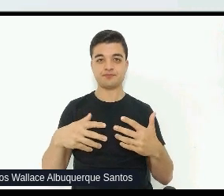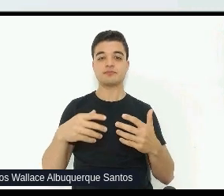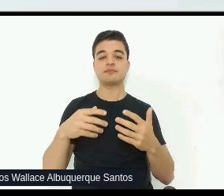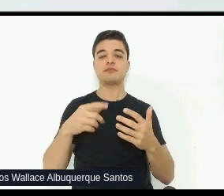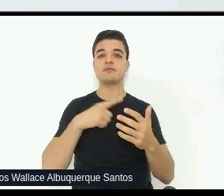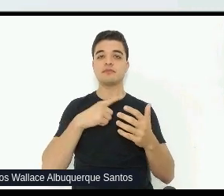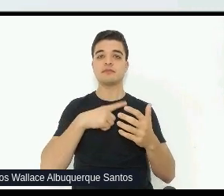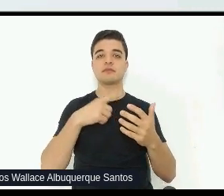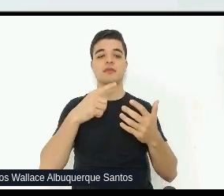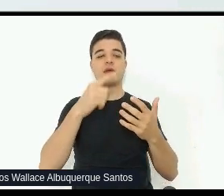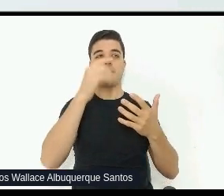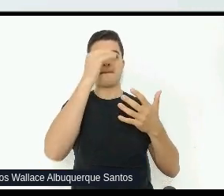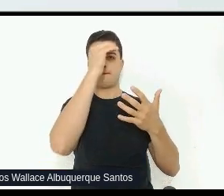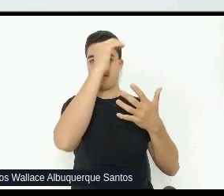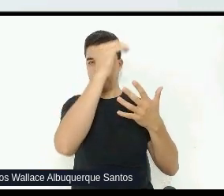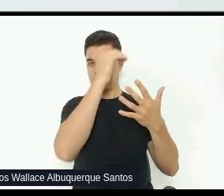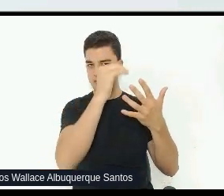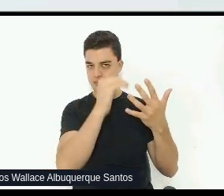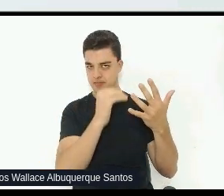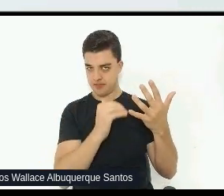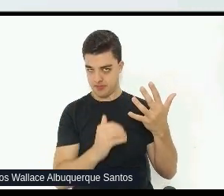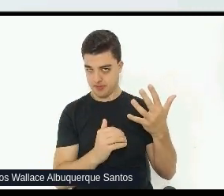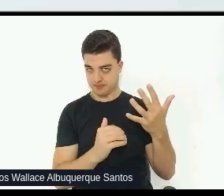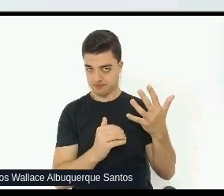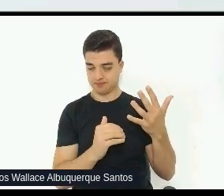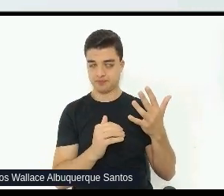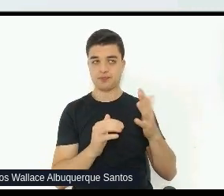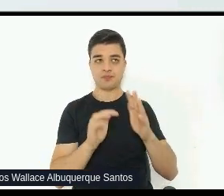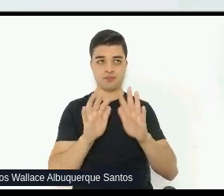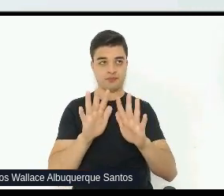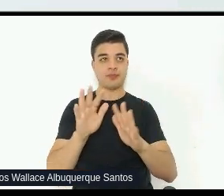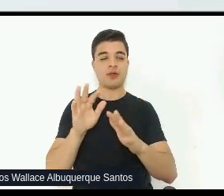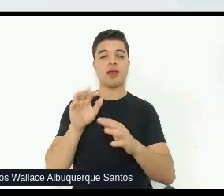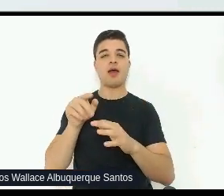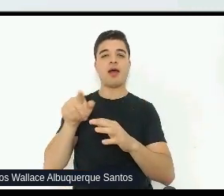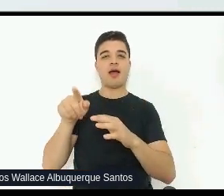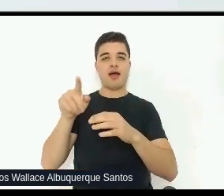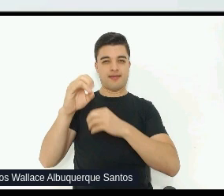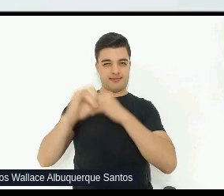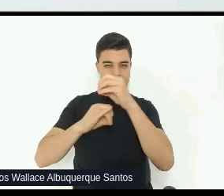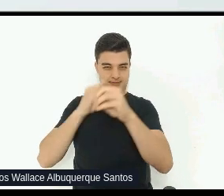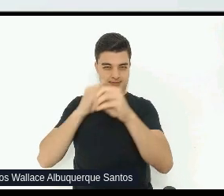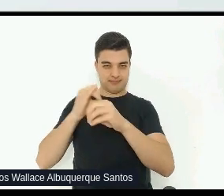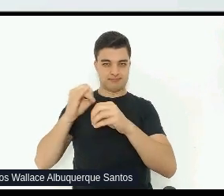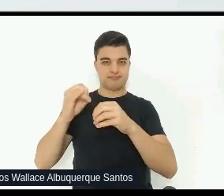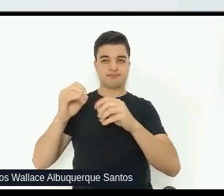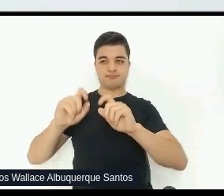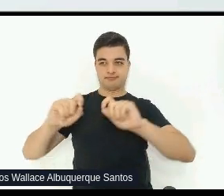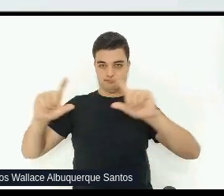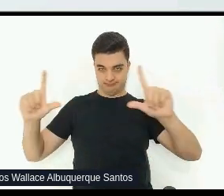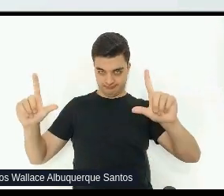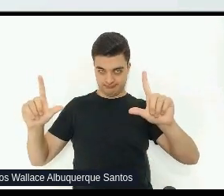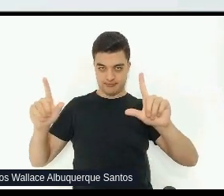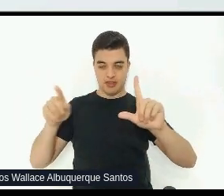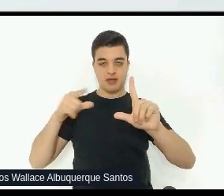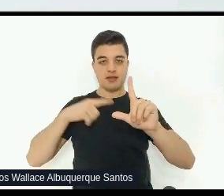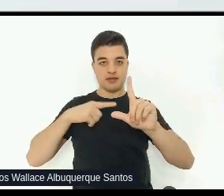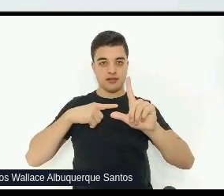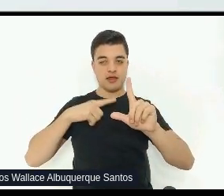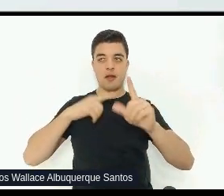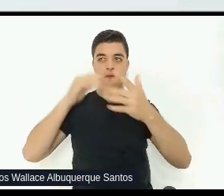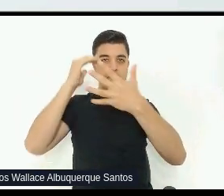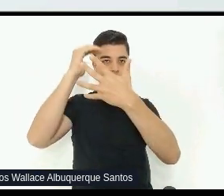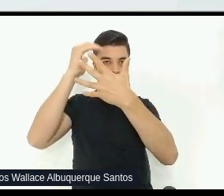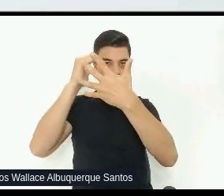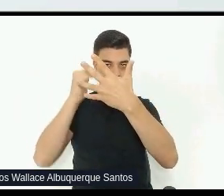classificação. Lá na página da DEC, eles já têm uma escala de classificação bem interessante. Eu sempre recomendo